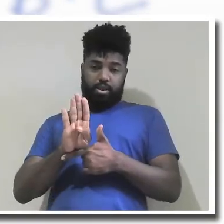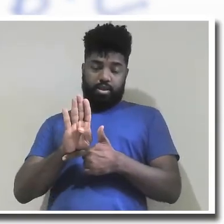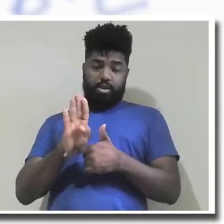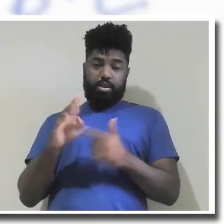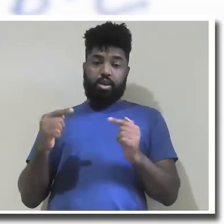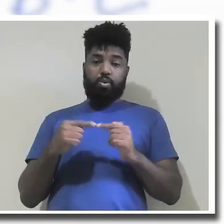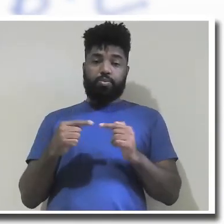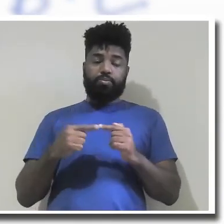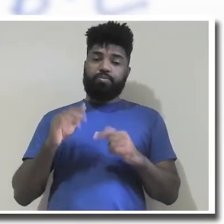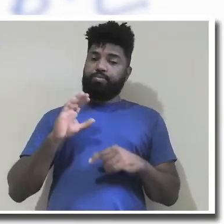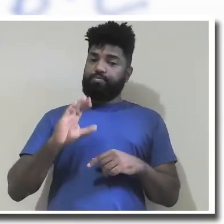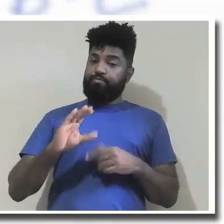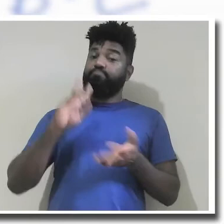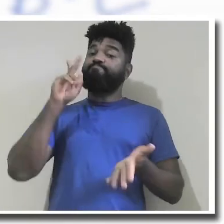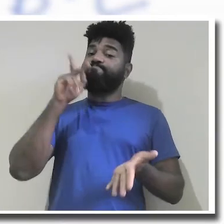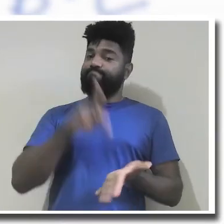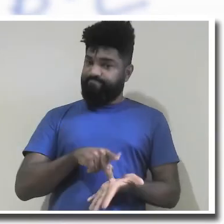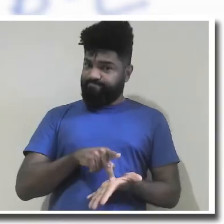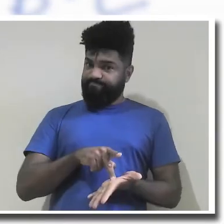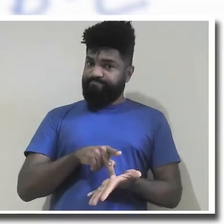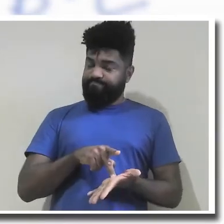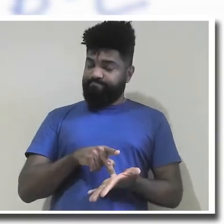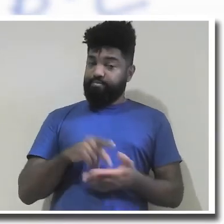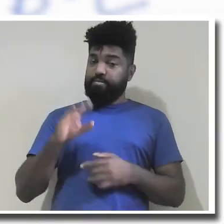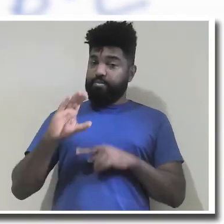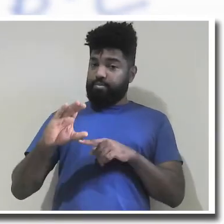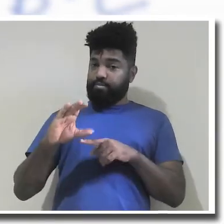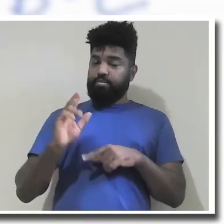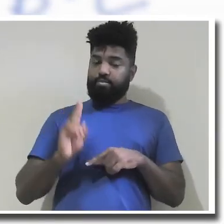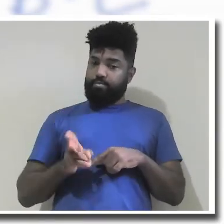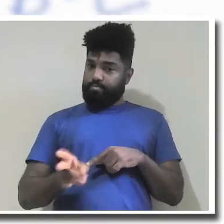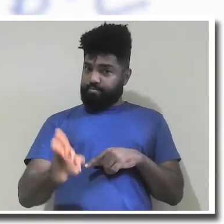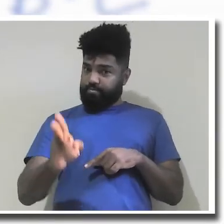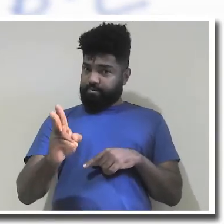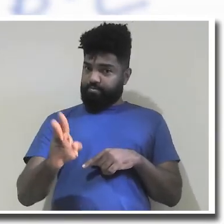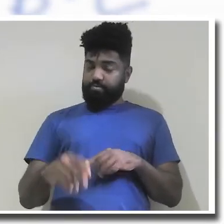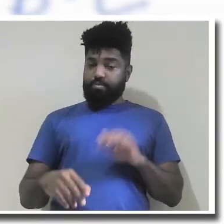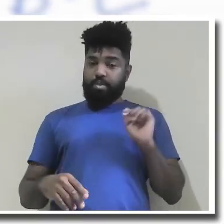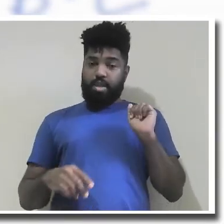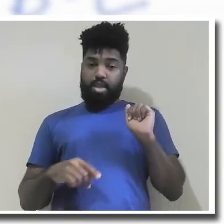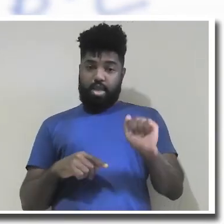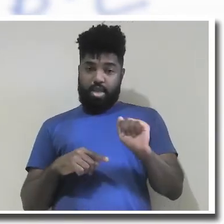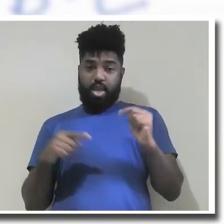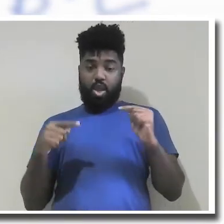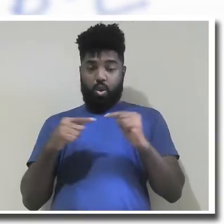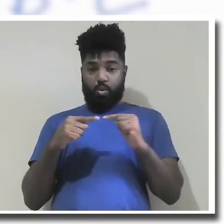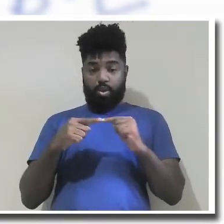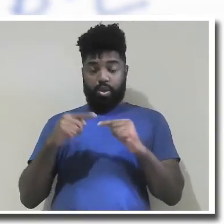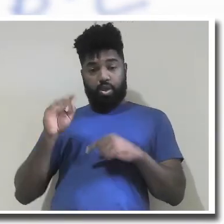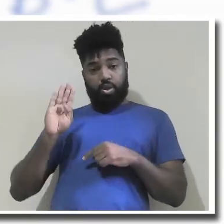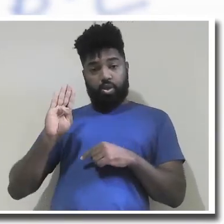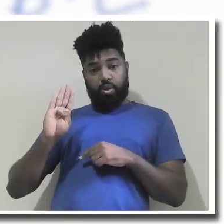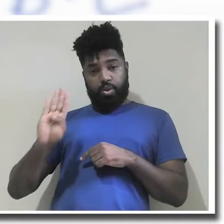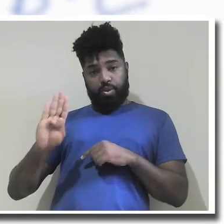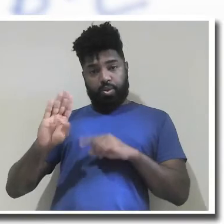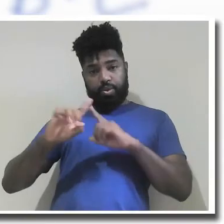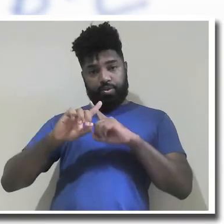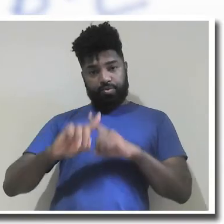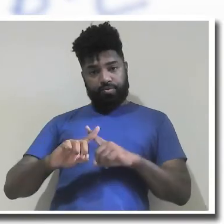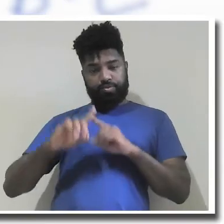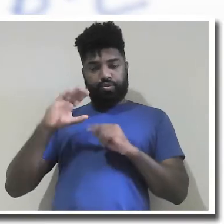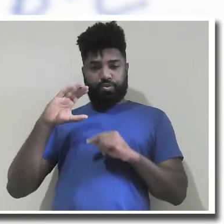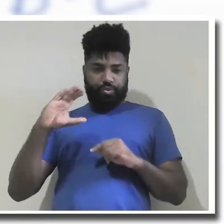é verdade se e somente se A for igual a um B vezes o